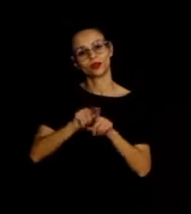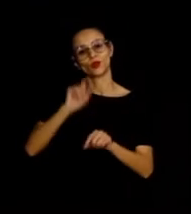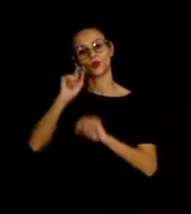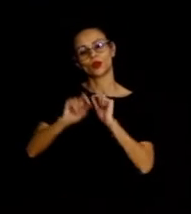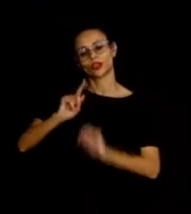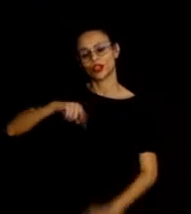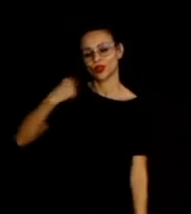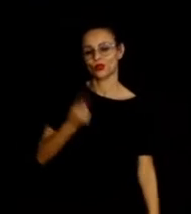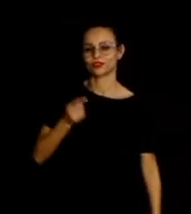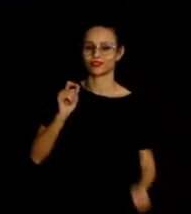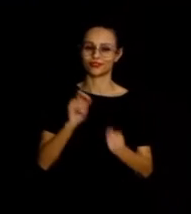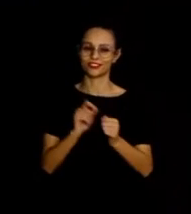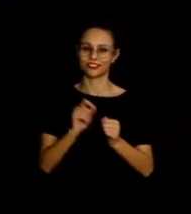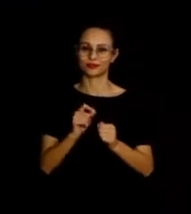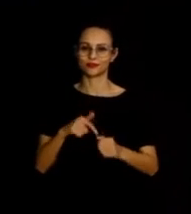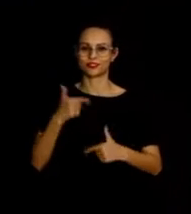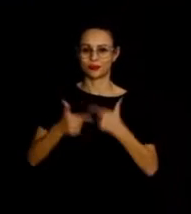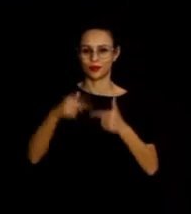fazemos